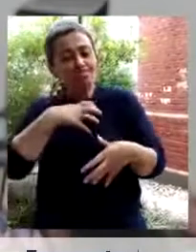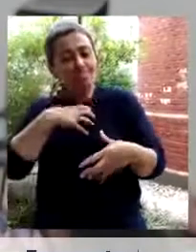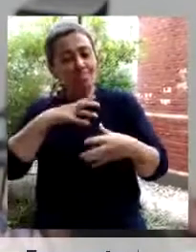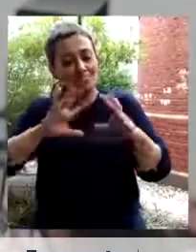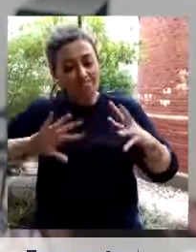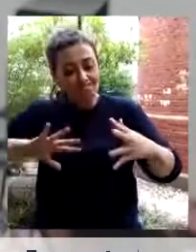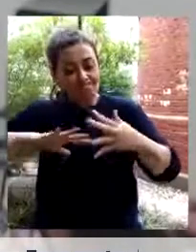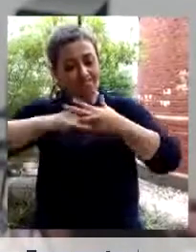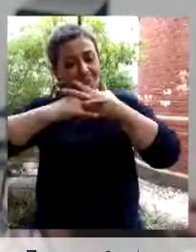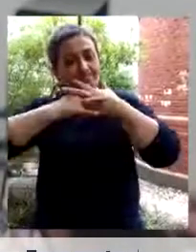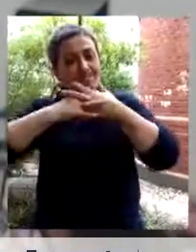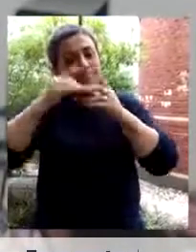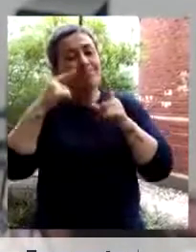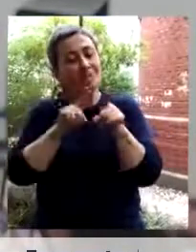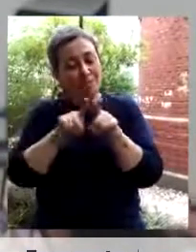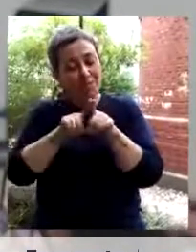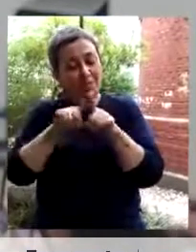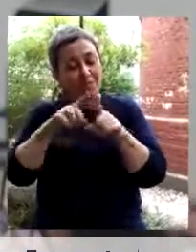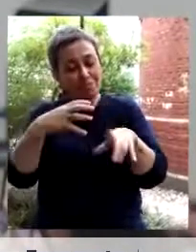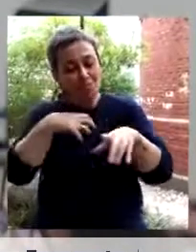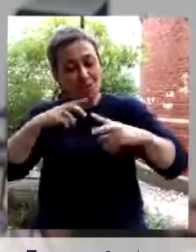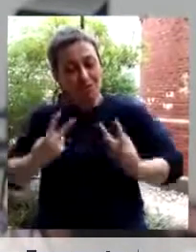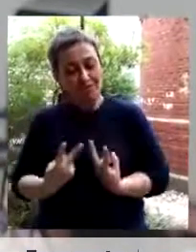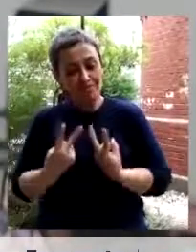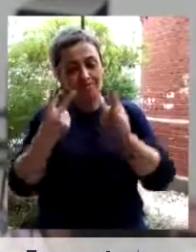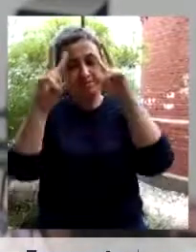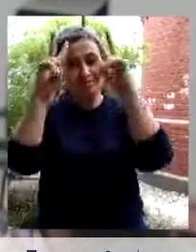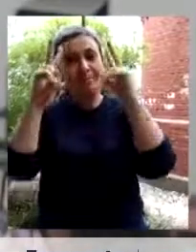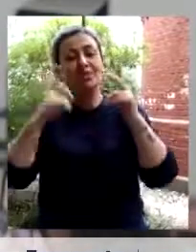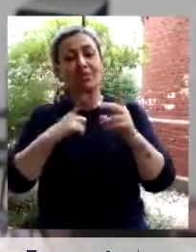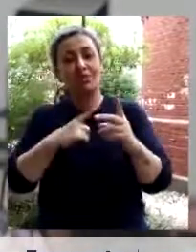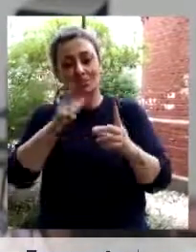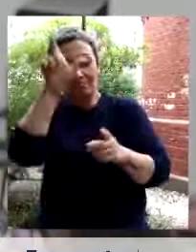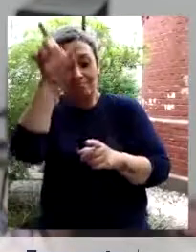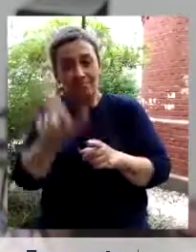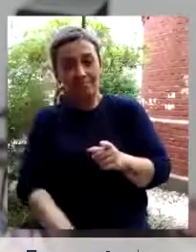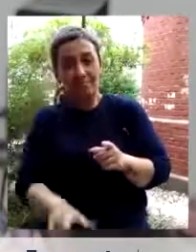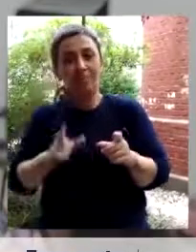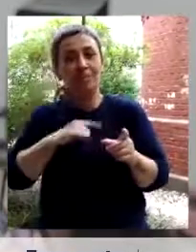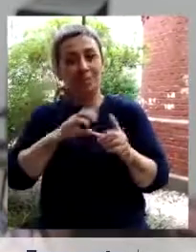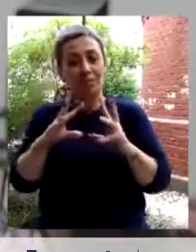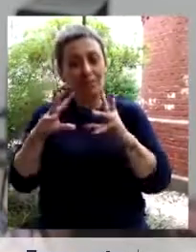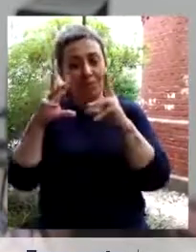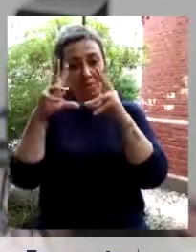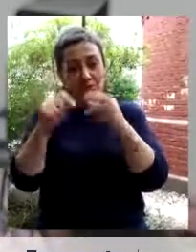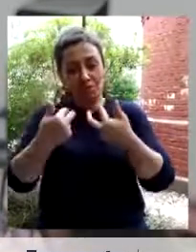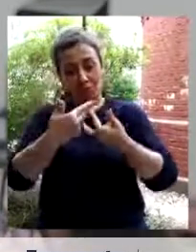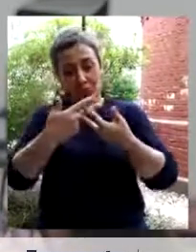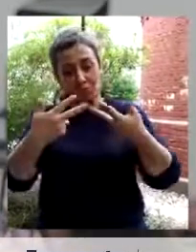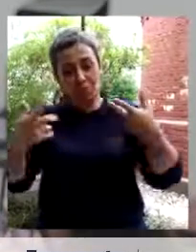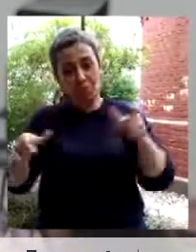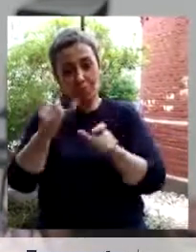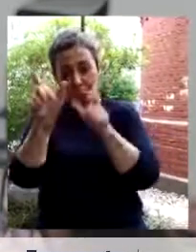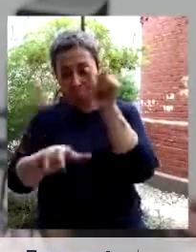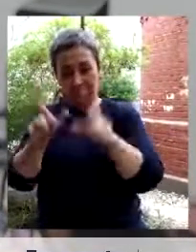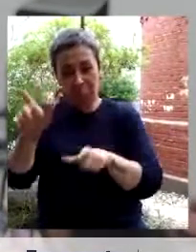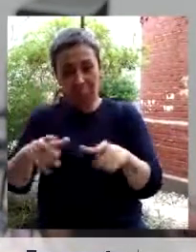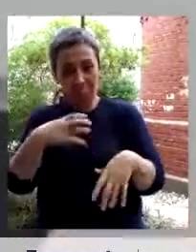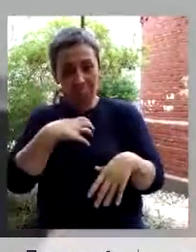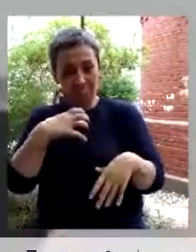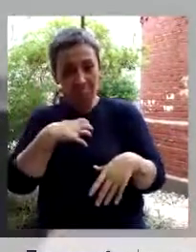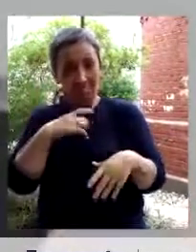o exercício da cidadania e o sentimento de valorização do ser humano em suas múltiplas